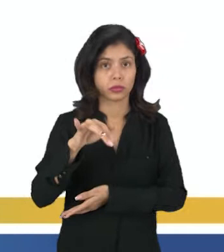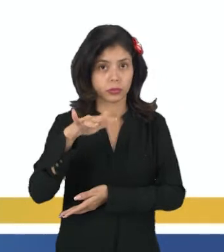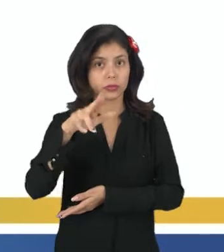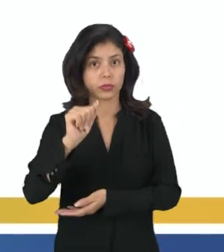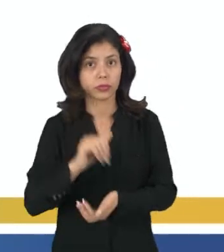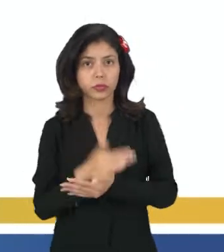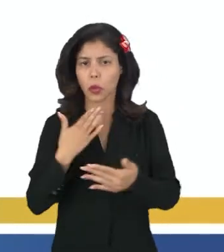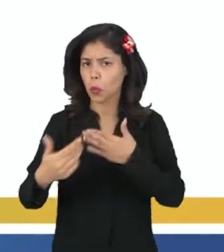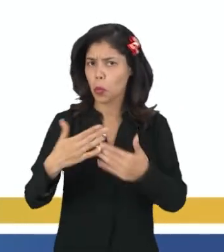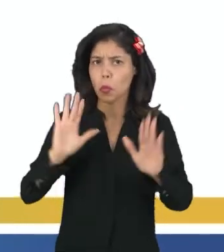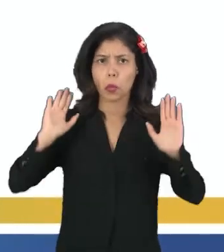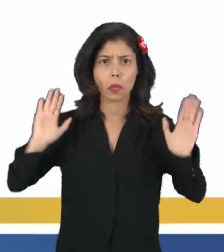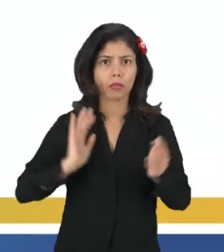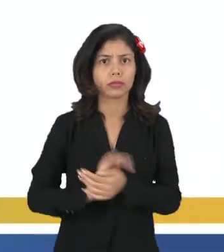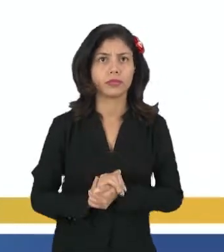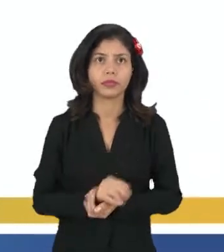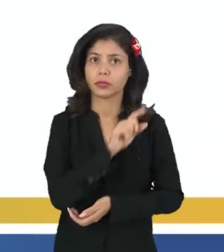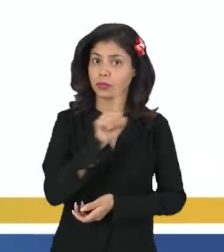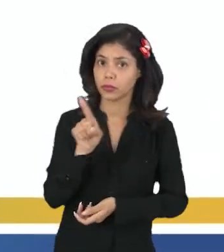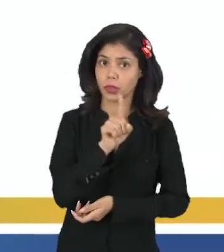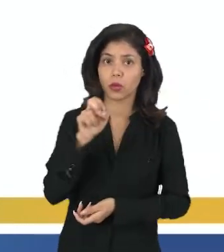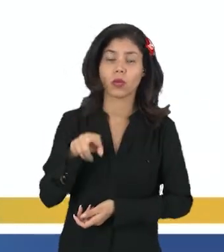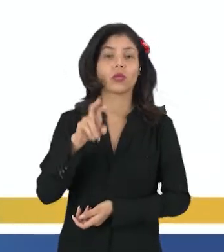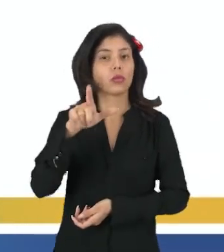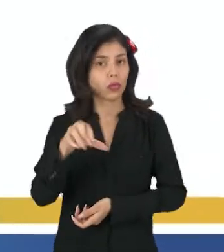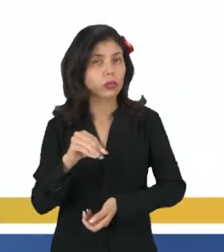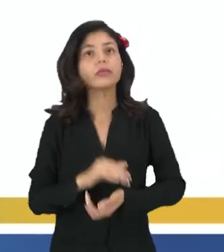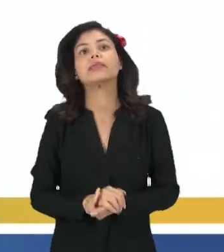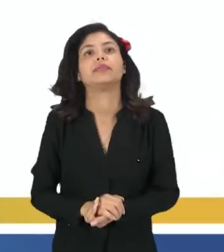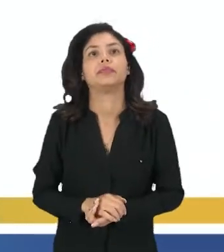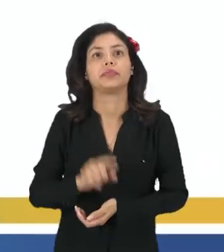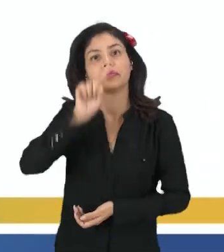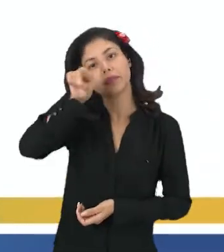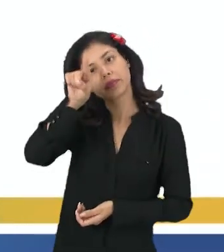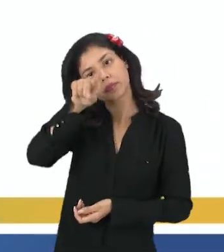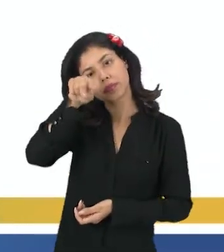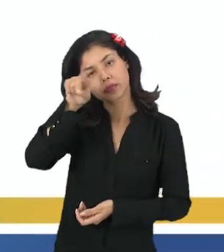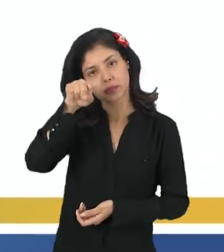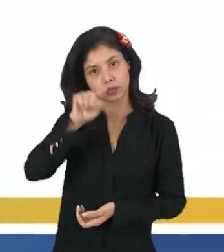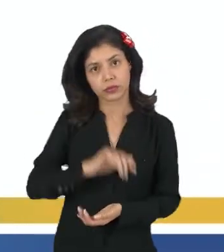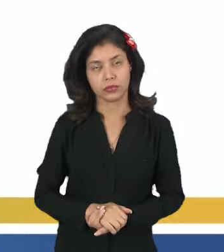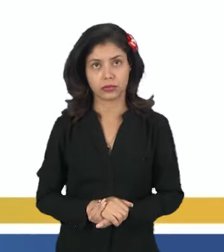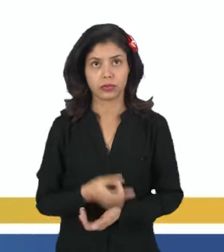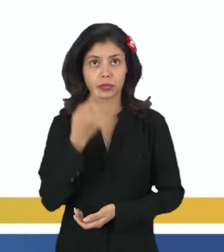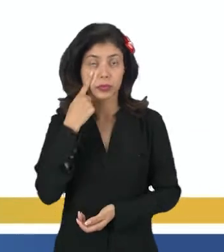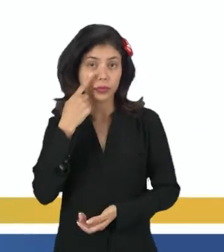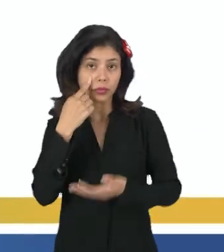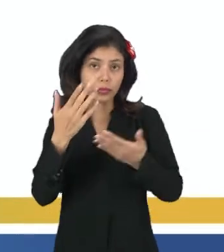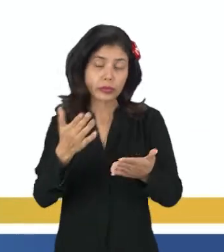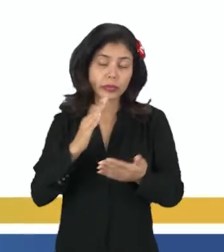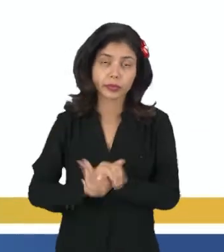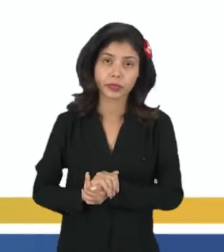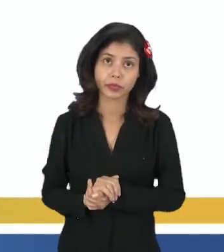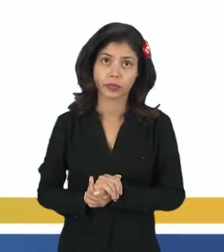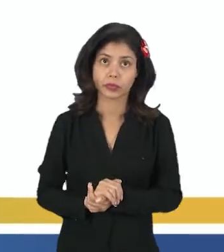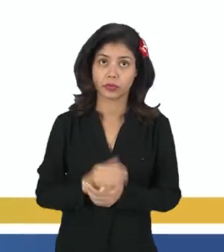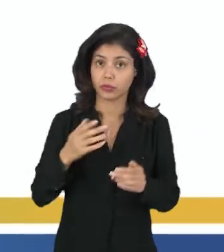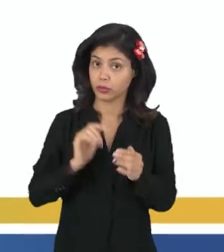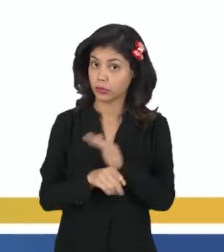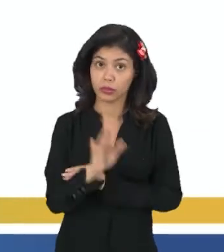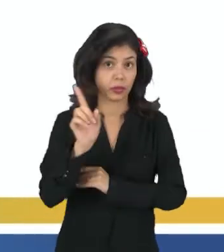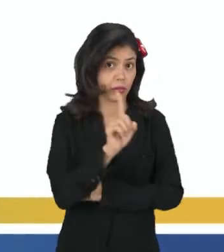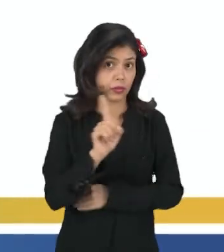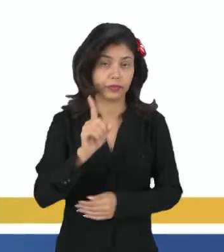ele pode ser qualquer inteiro não nulo tá vendo aquele* Ali encima quer dizer que o zero não